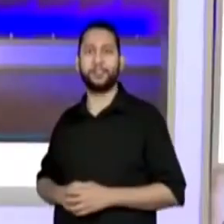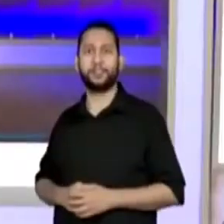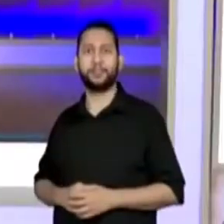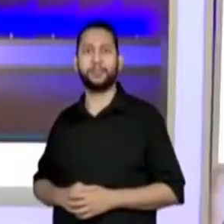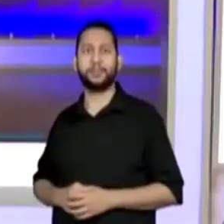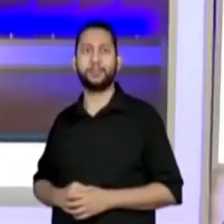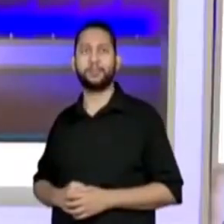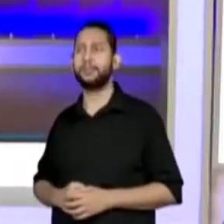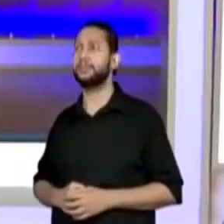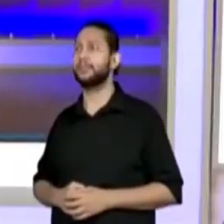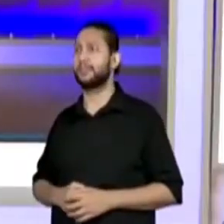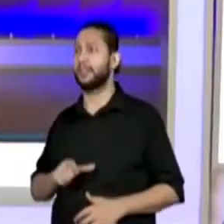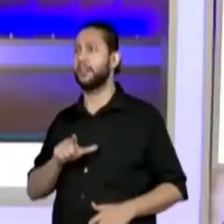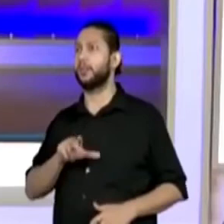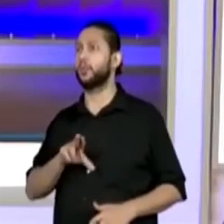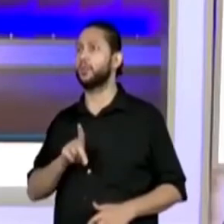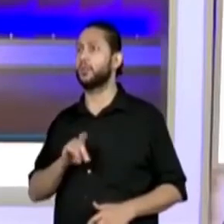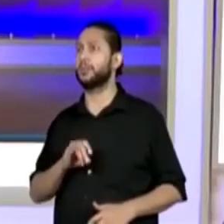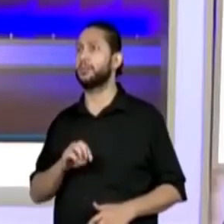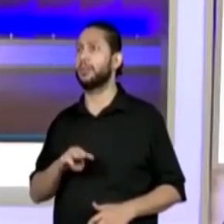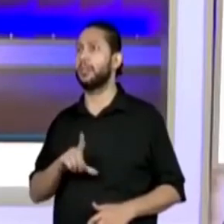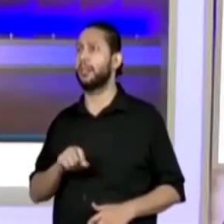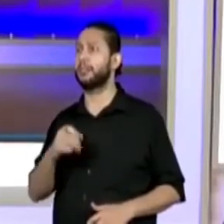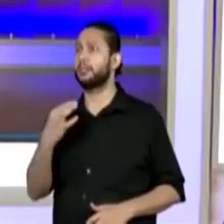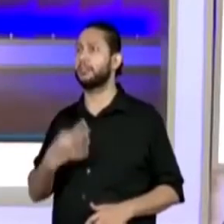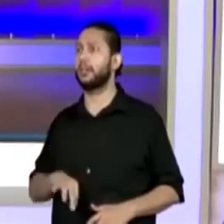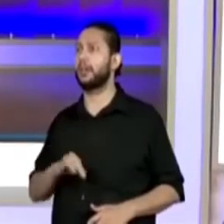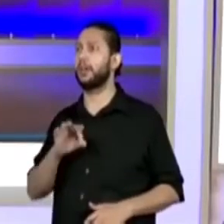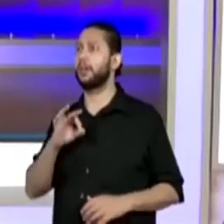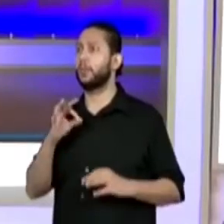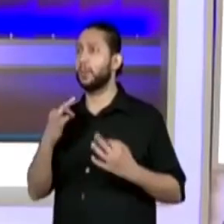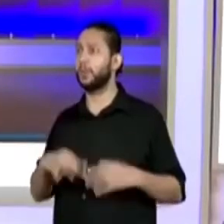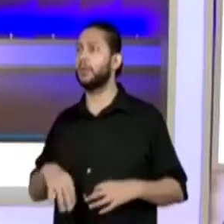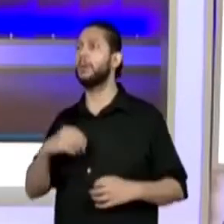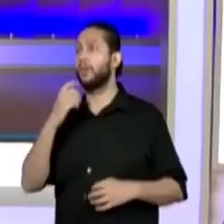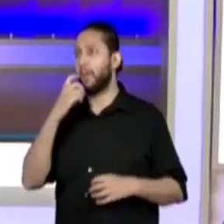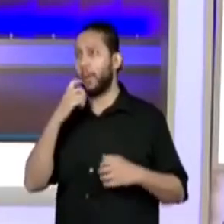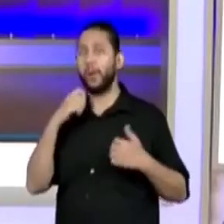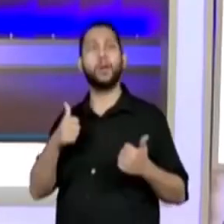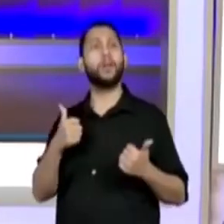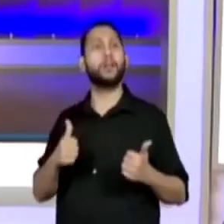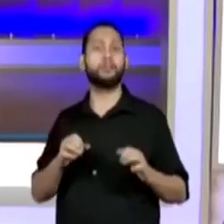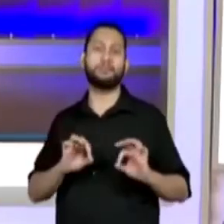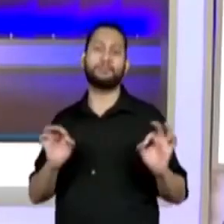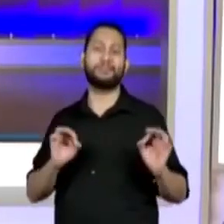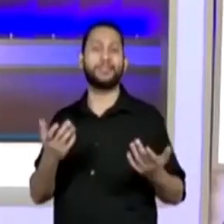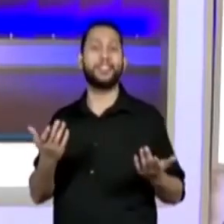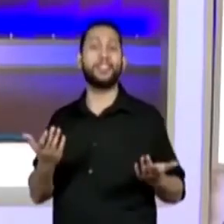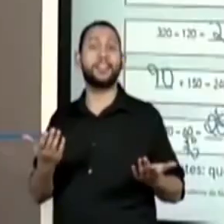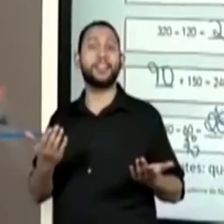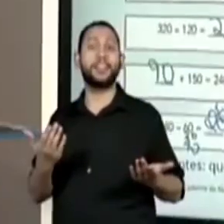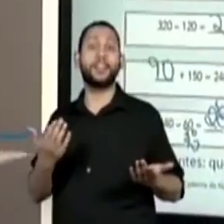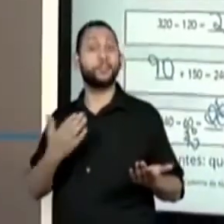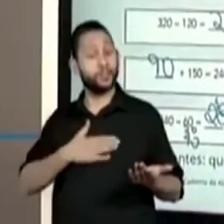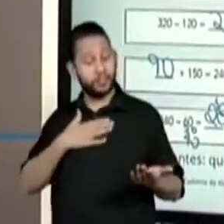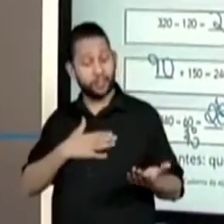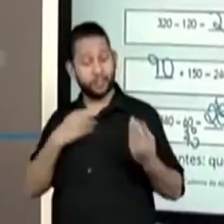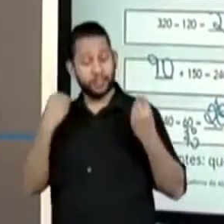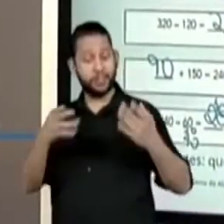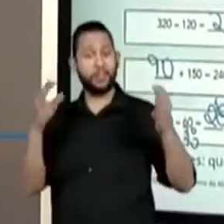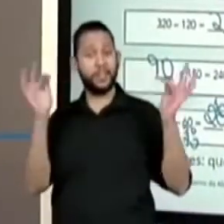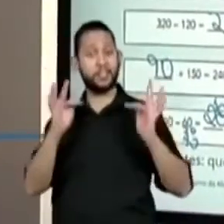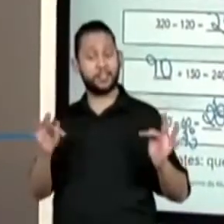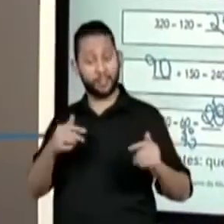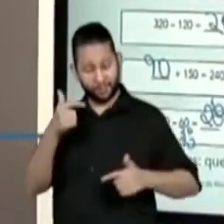usar olha Ludmila Tá ficando tudo eu gostei iludir você falou um salto máscara felizes pro formar fazer você feliz